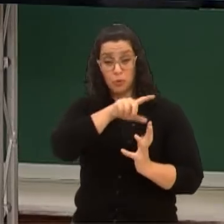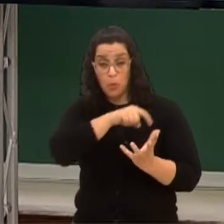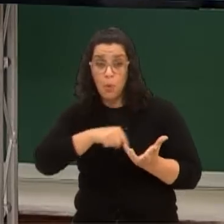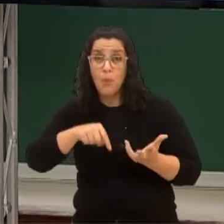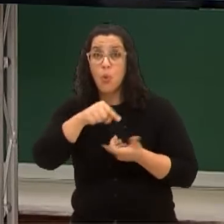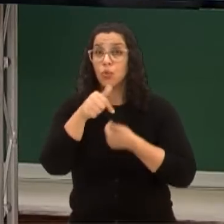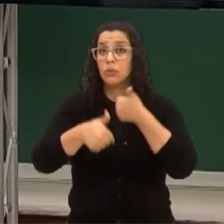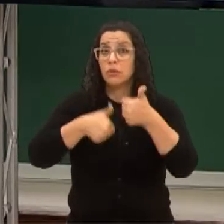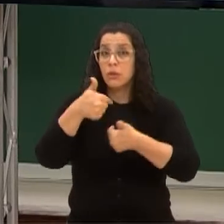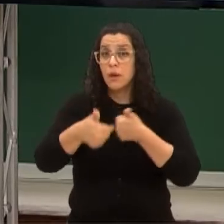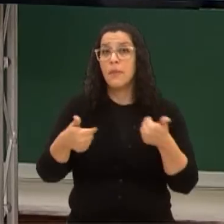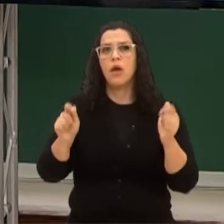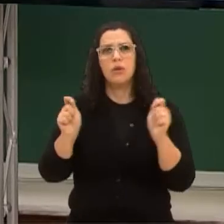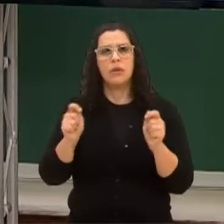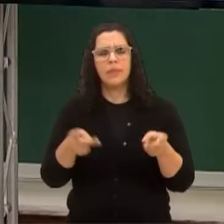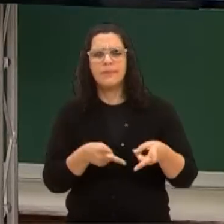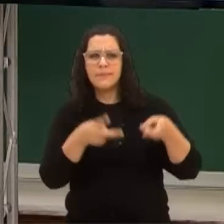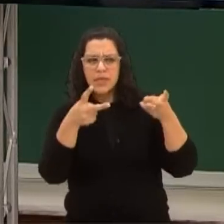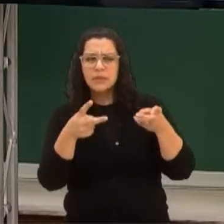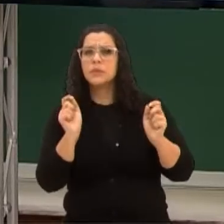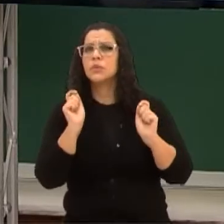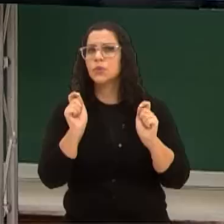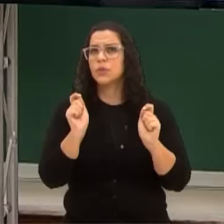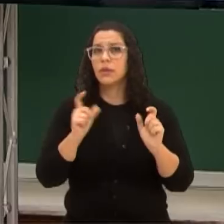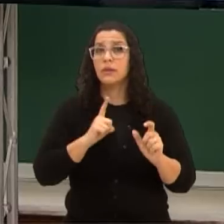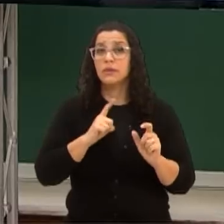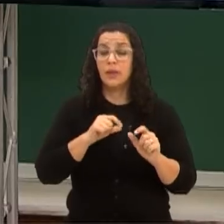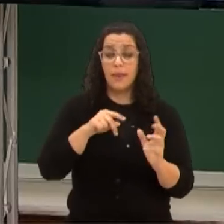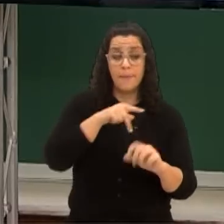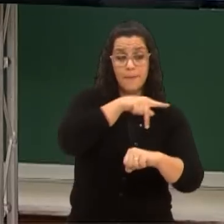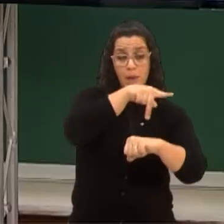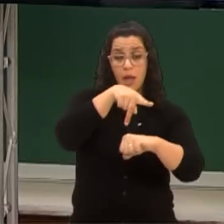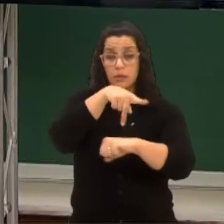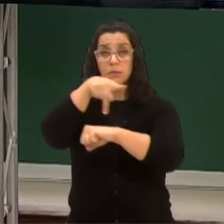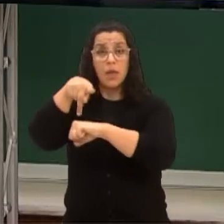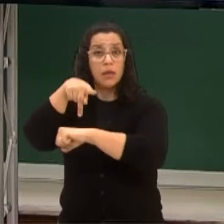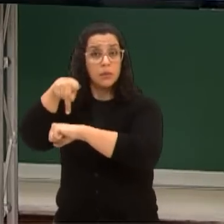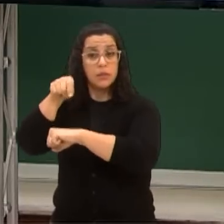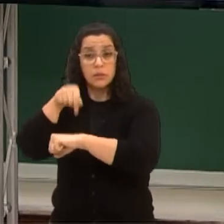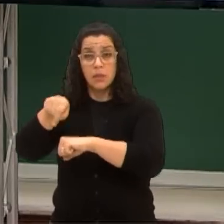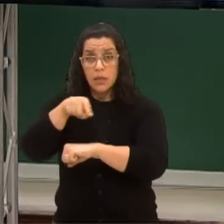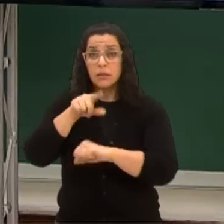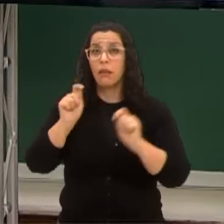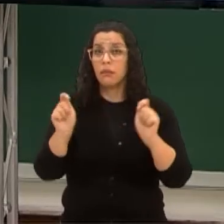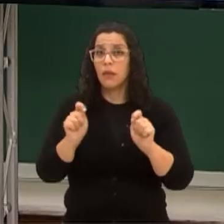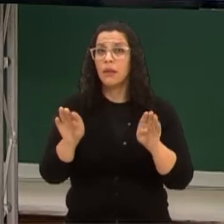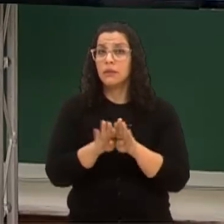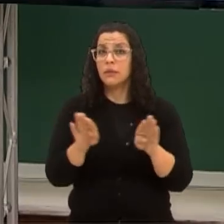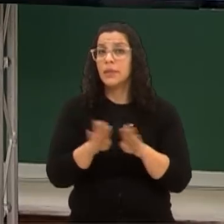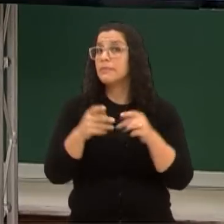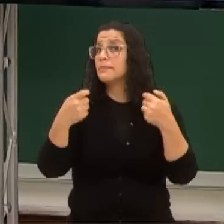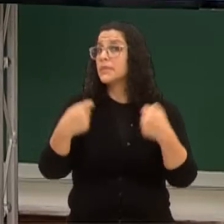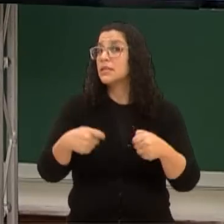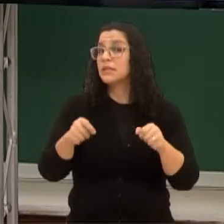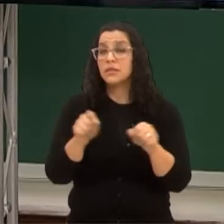internacional do trabalho, é possível perceber que existem países que vão necessariamente